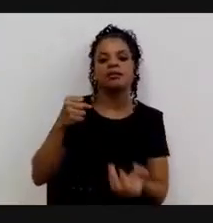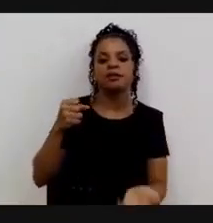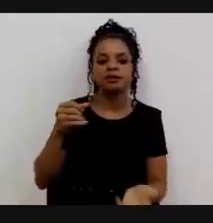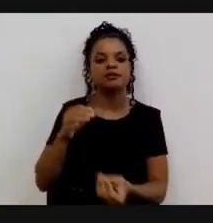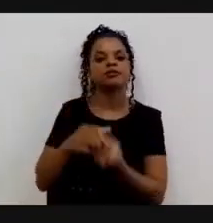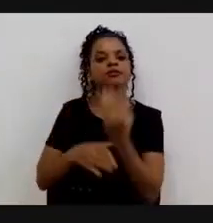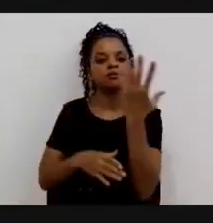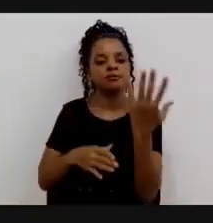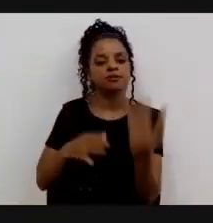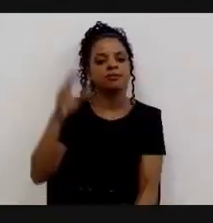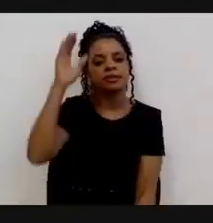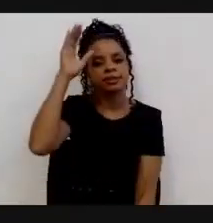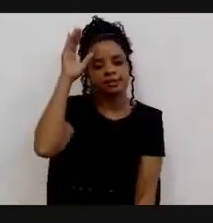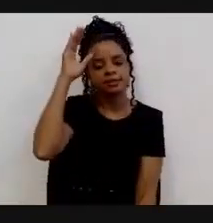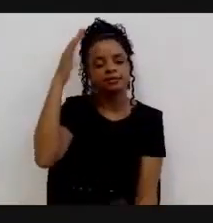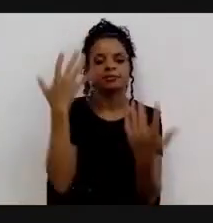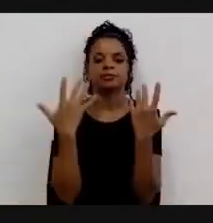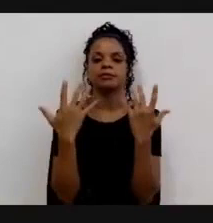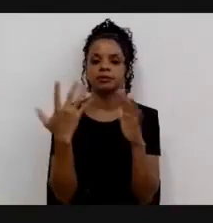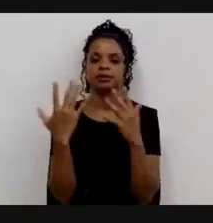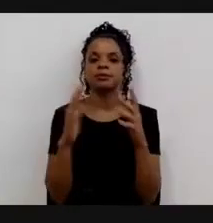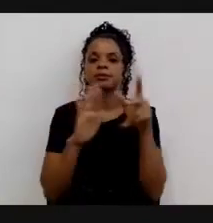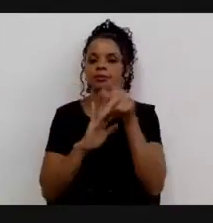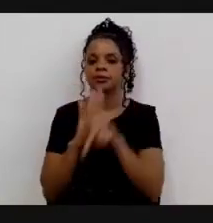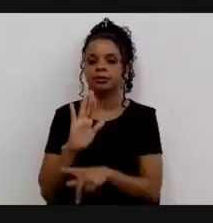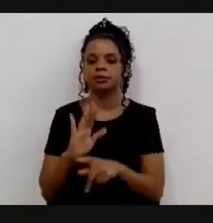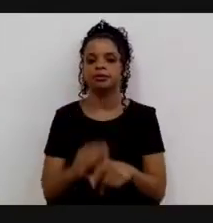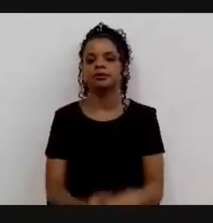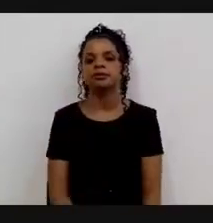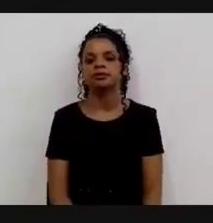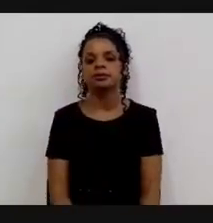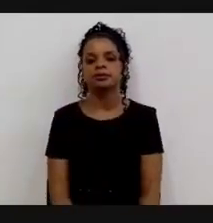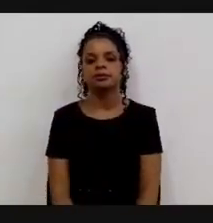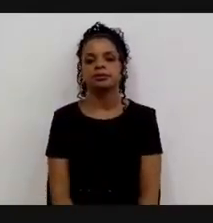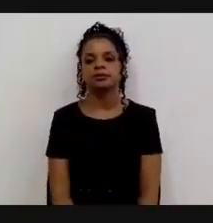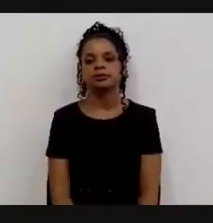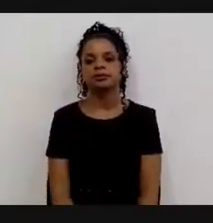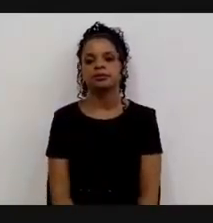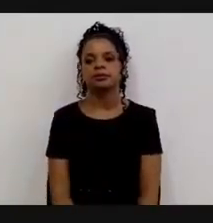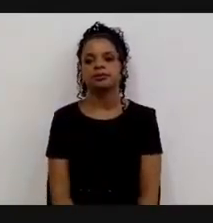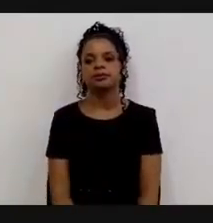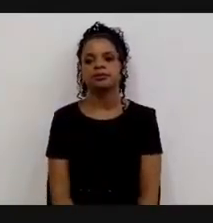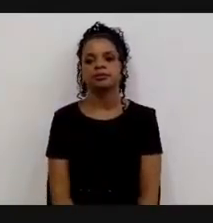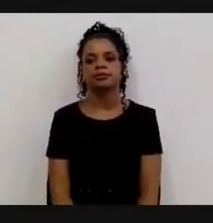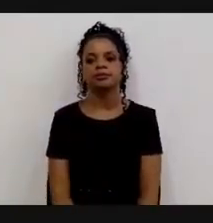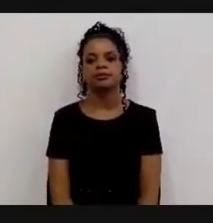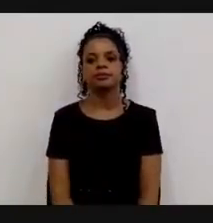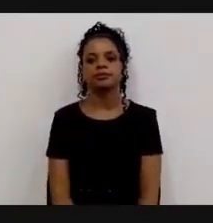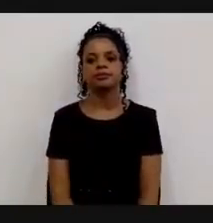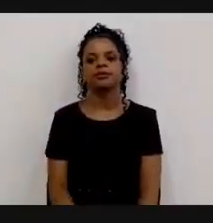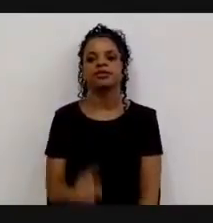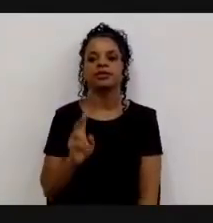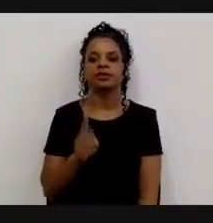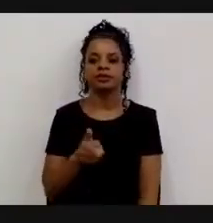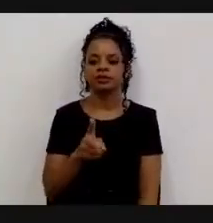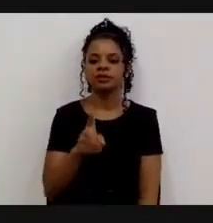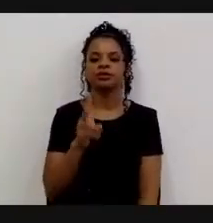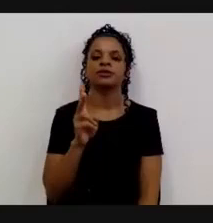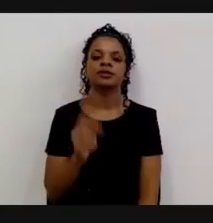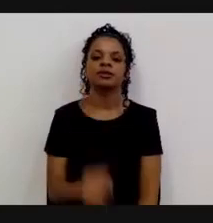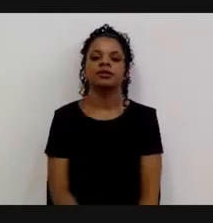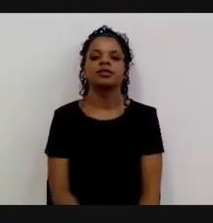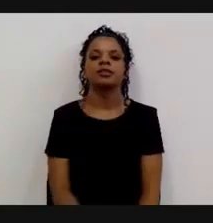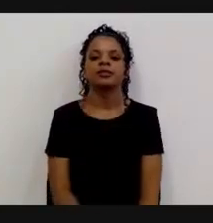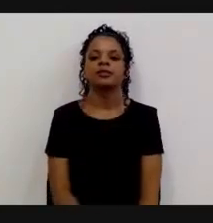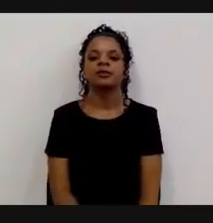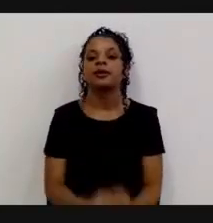né? Então, parabéns pelo projeto lá. Obrigado. Então, dando continuidade aqui, para